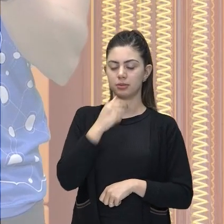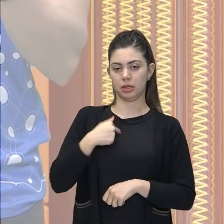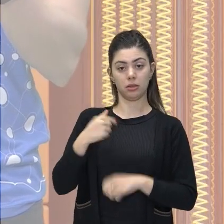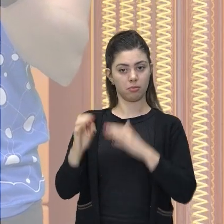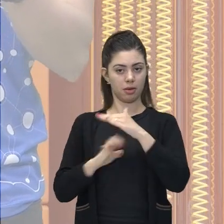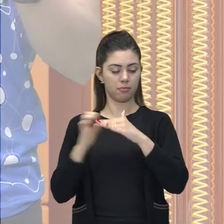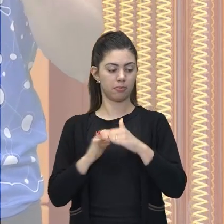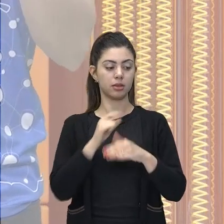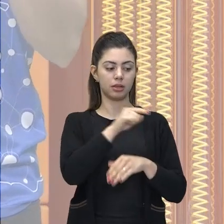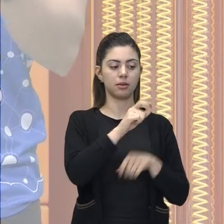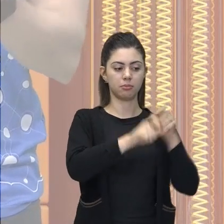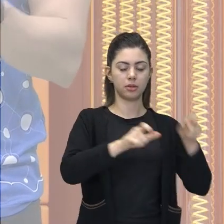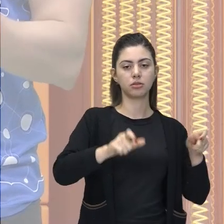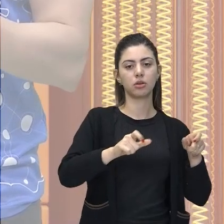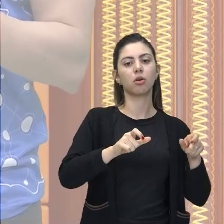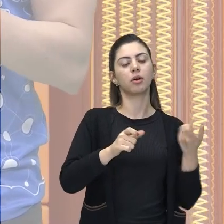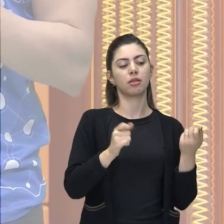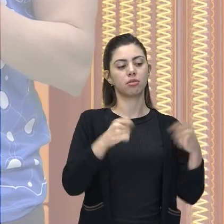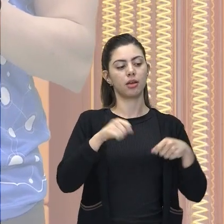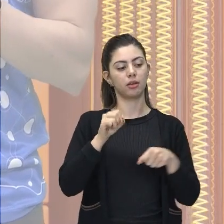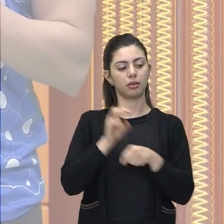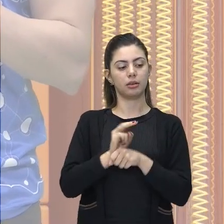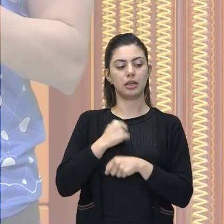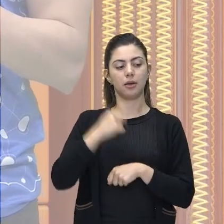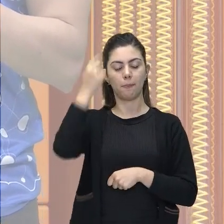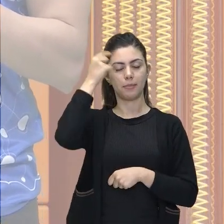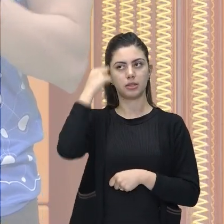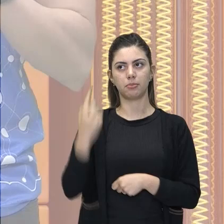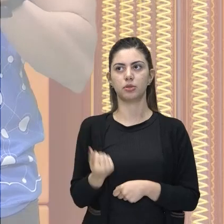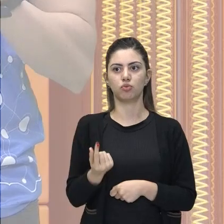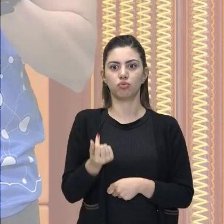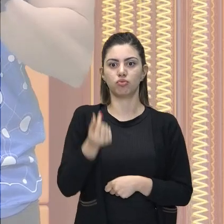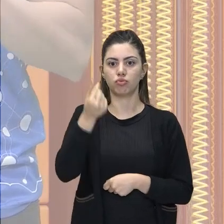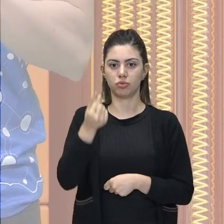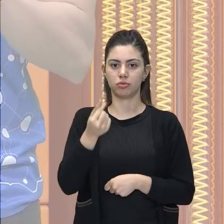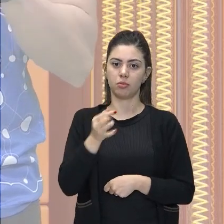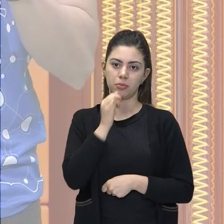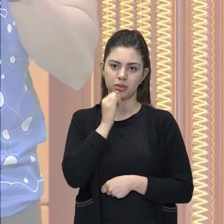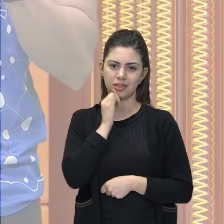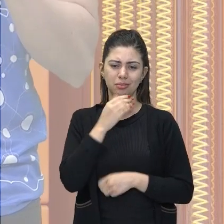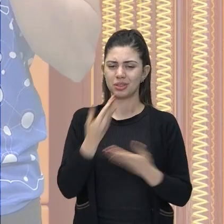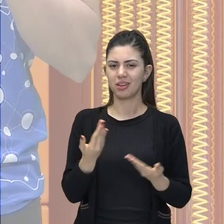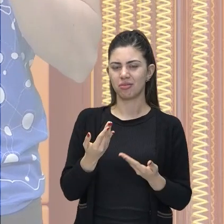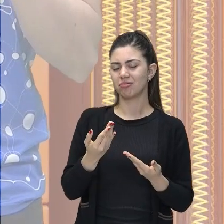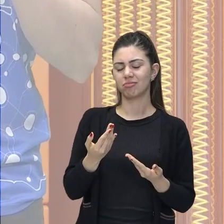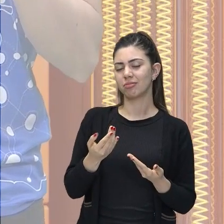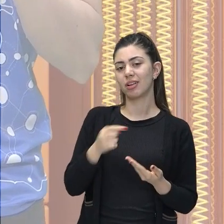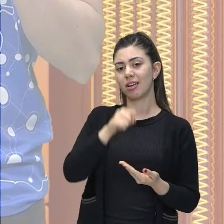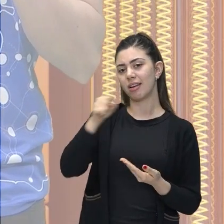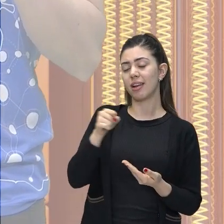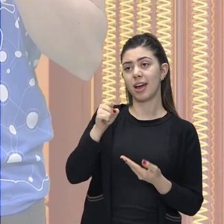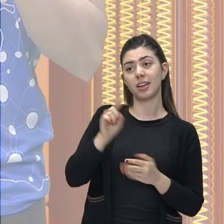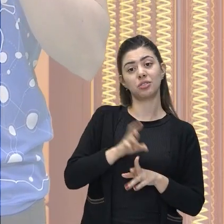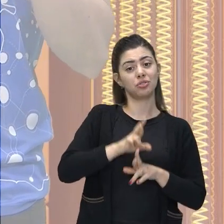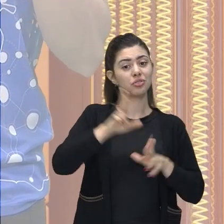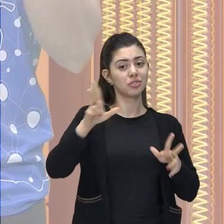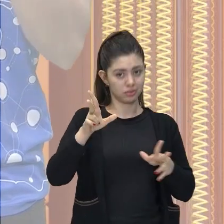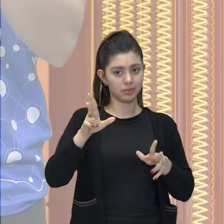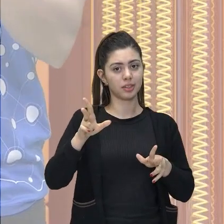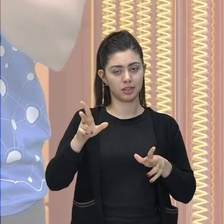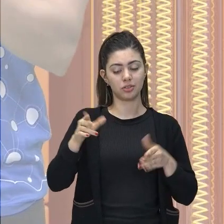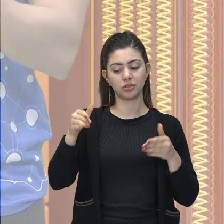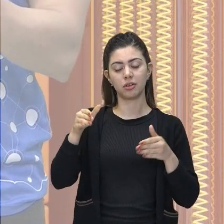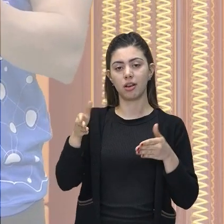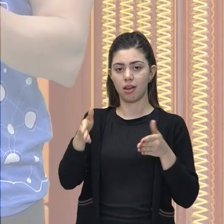contrato trabalhador, pensando ali em obter mais lucro, por exemplo, tá certo? Então não é assim que o trabalho é visto dentro da ideia